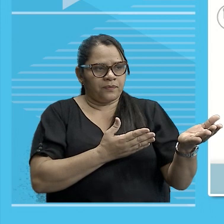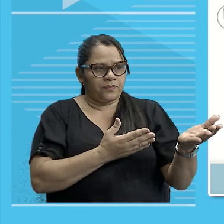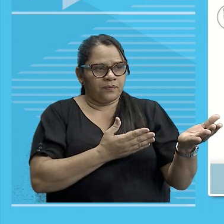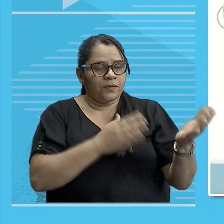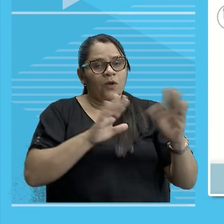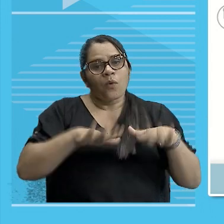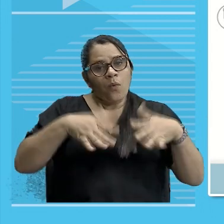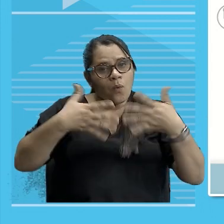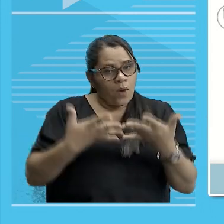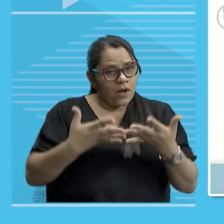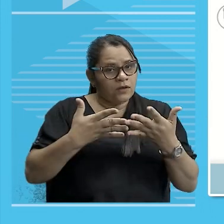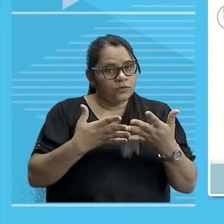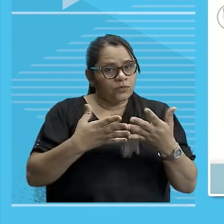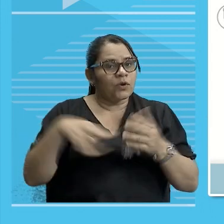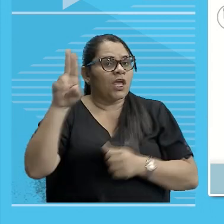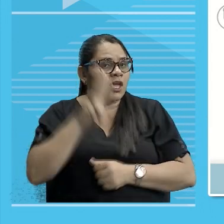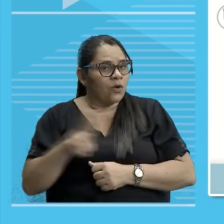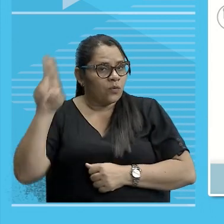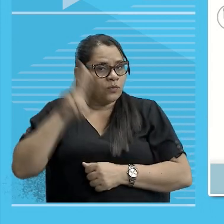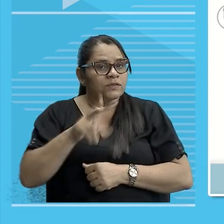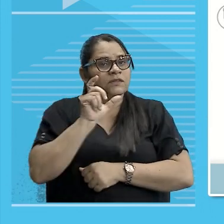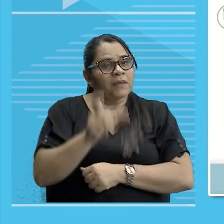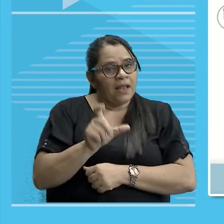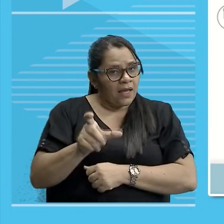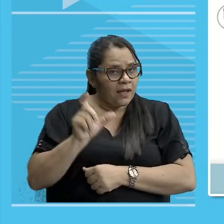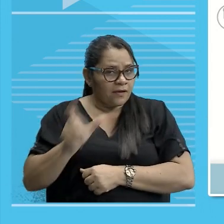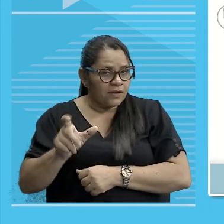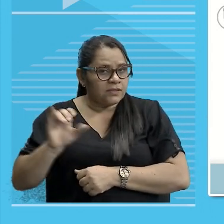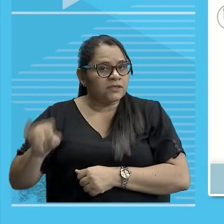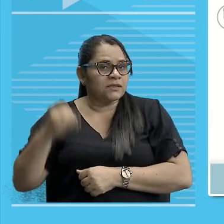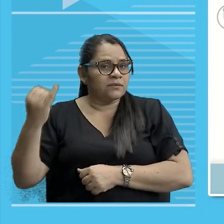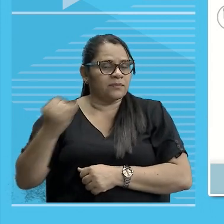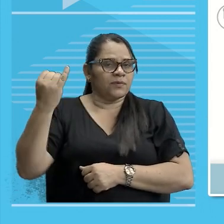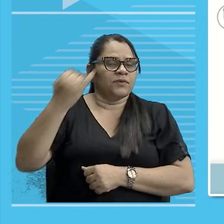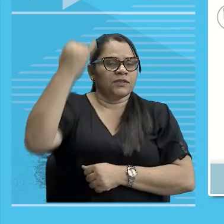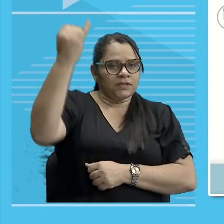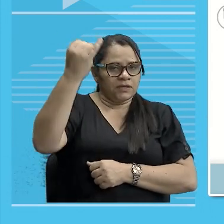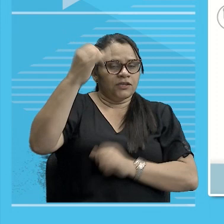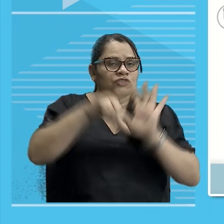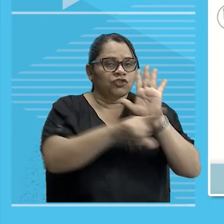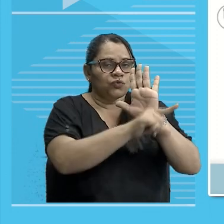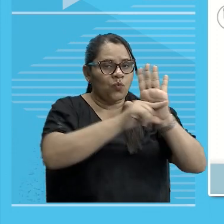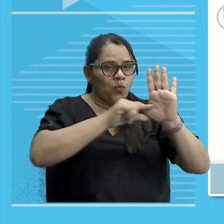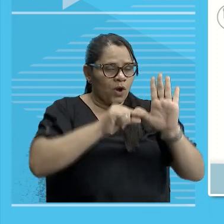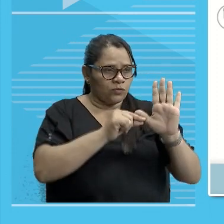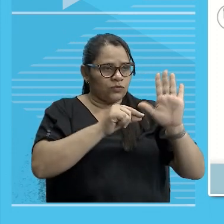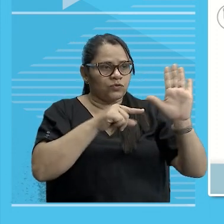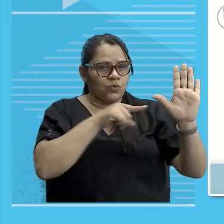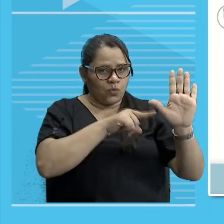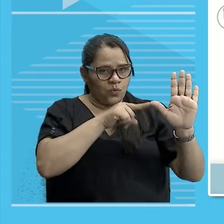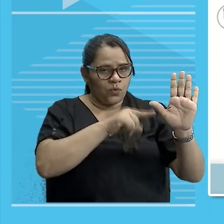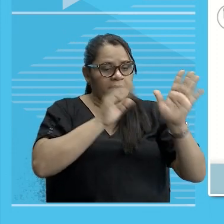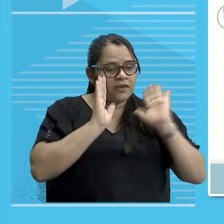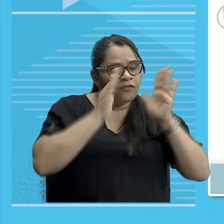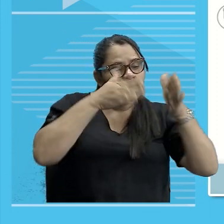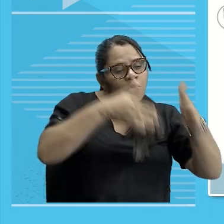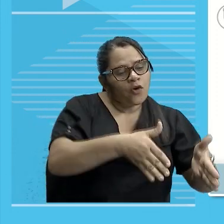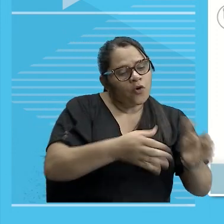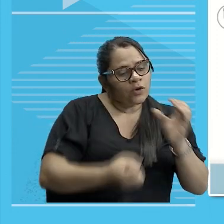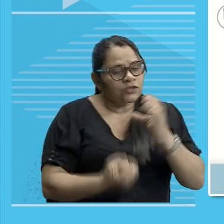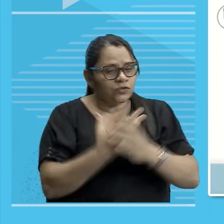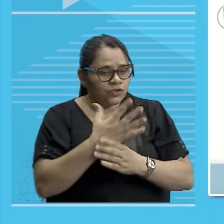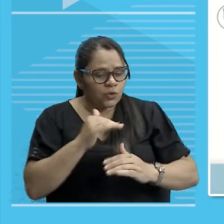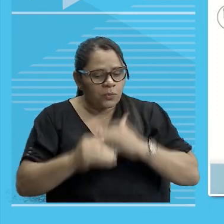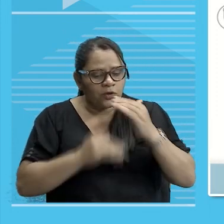quando eu coloco palavra Chaves O autor que focou que promoveu